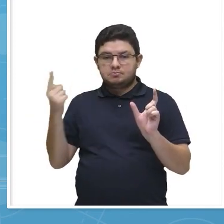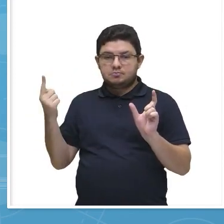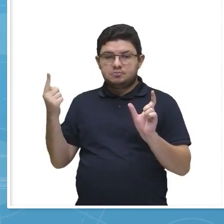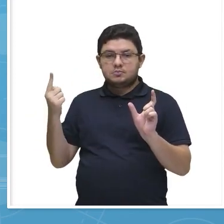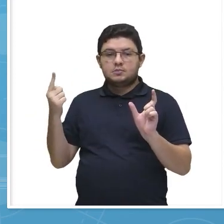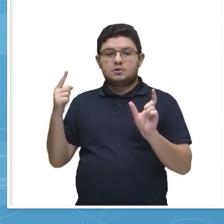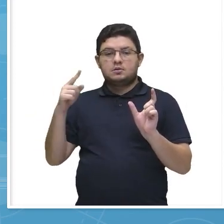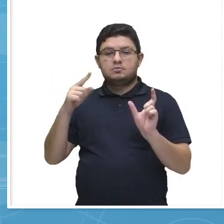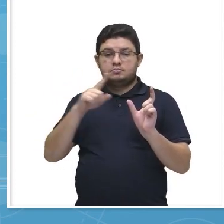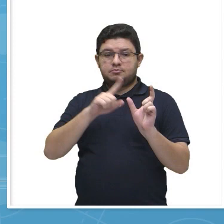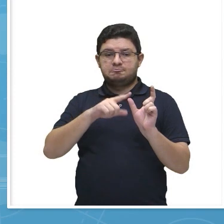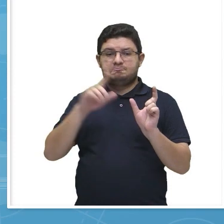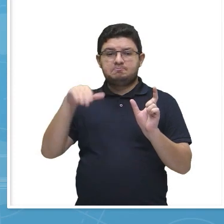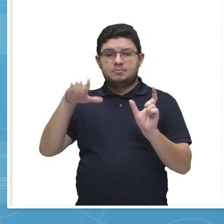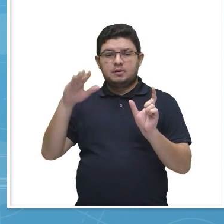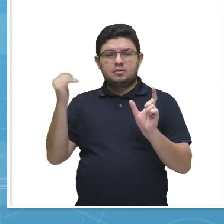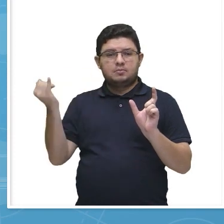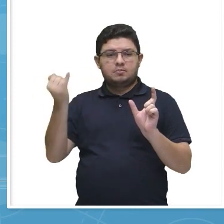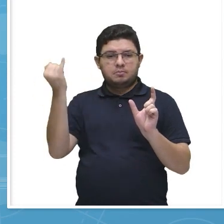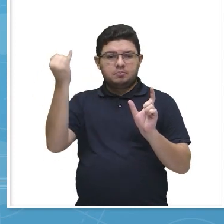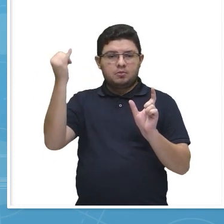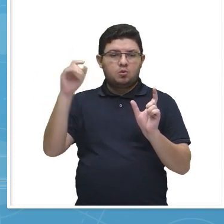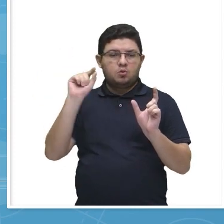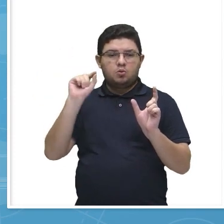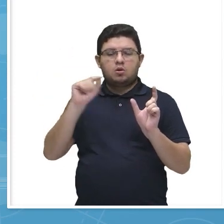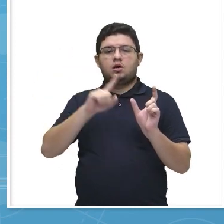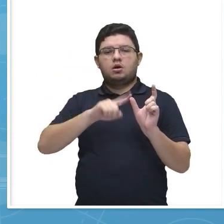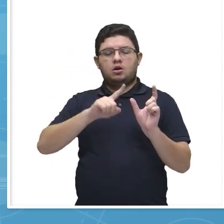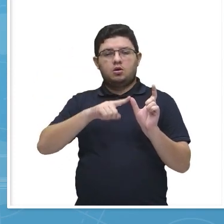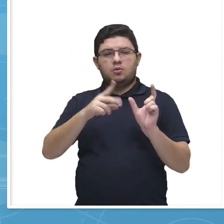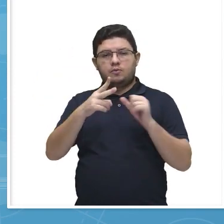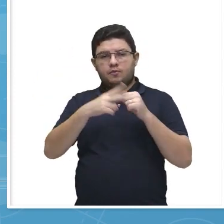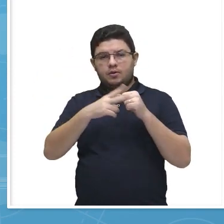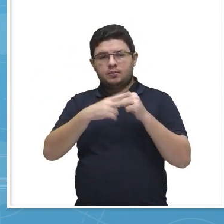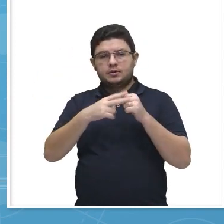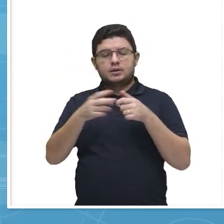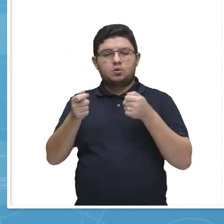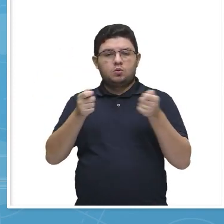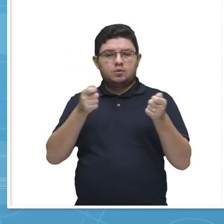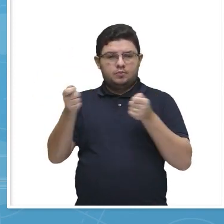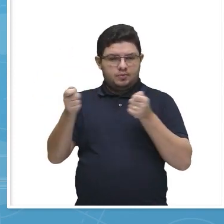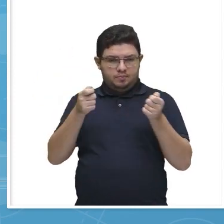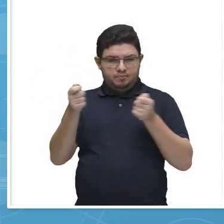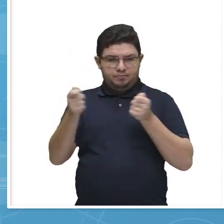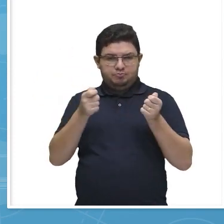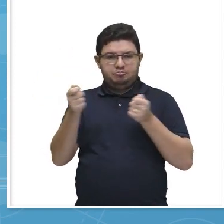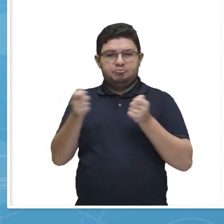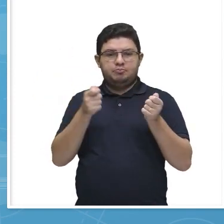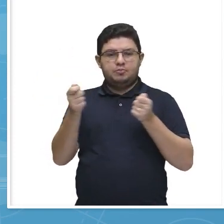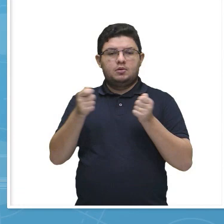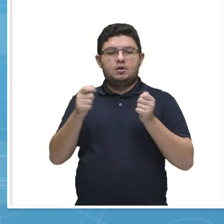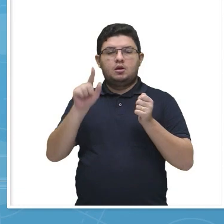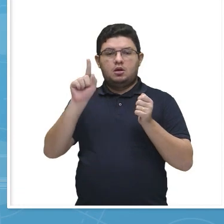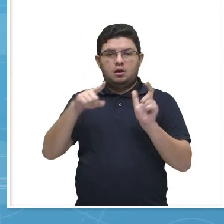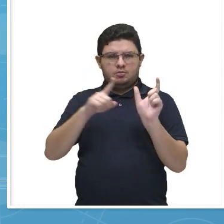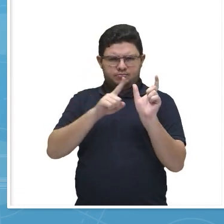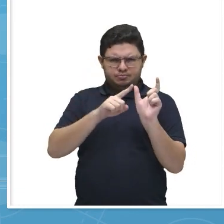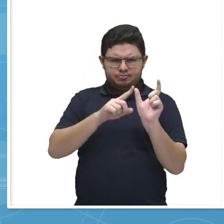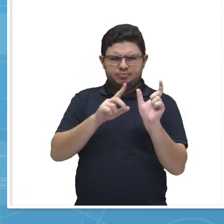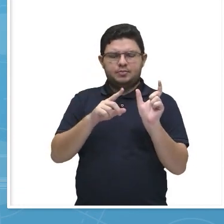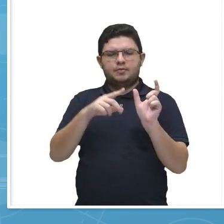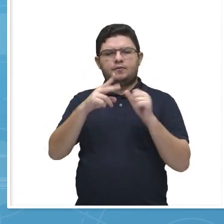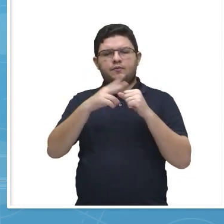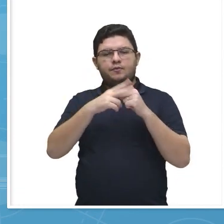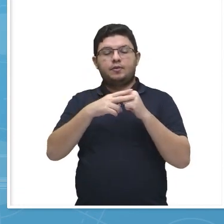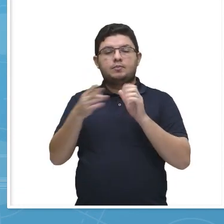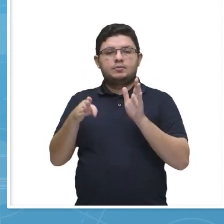palavra mais importante é o verbo que vai expressar uma ação, um verbo significativo. Exatamente, chegou.